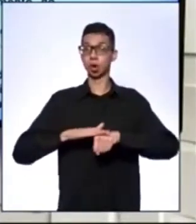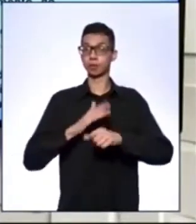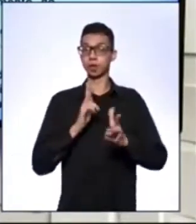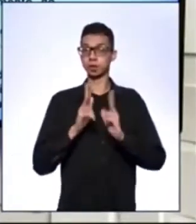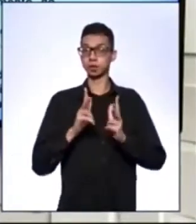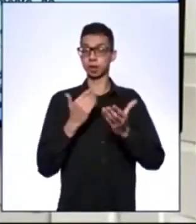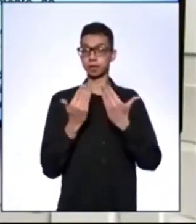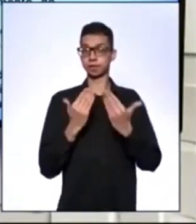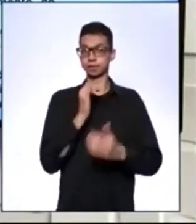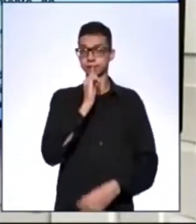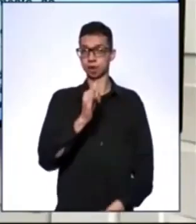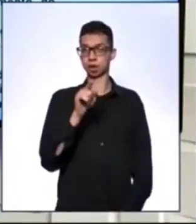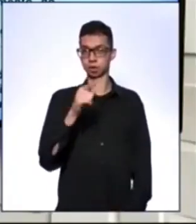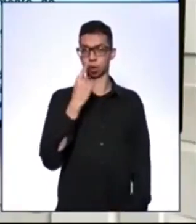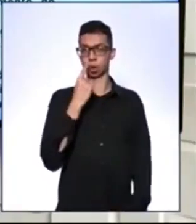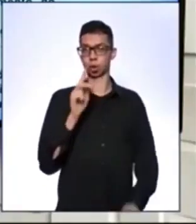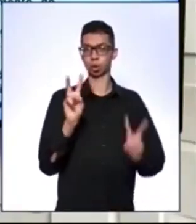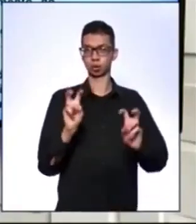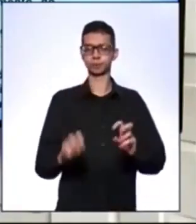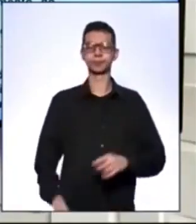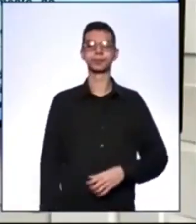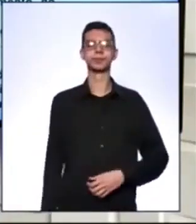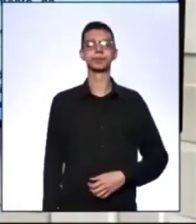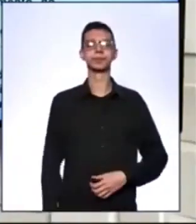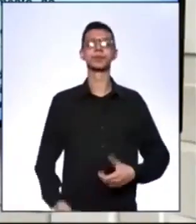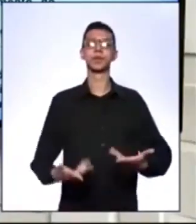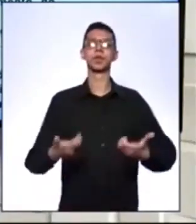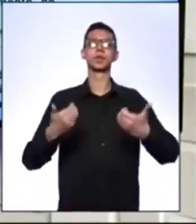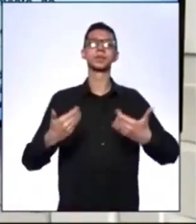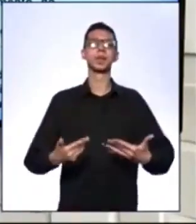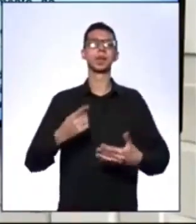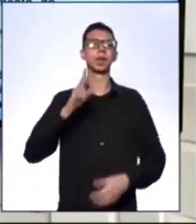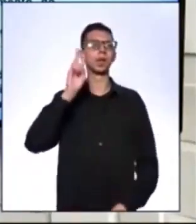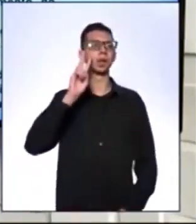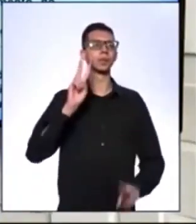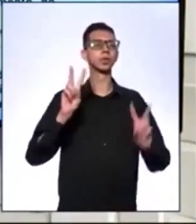É o seguinte, falamos da Luzia.